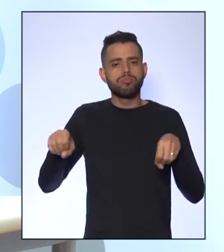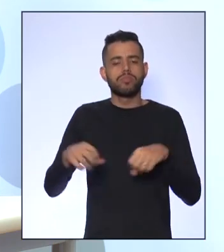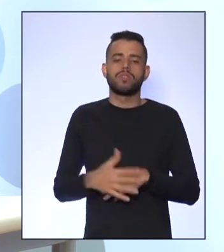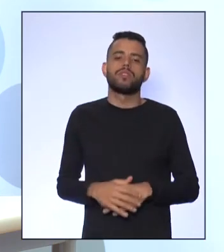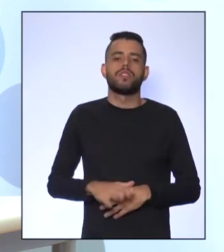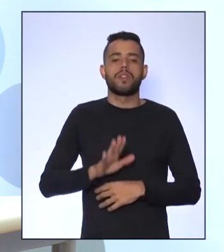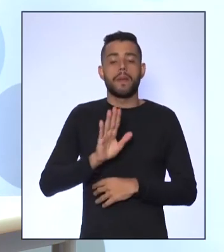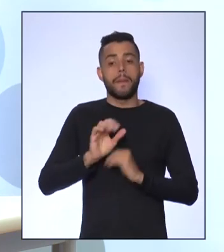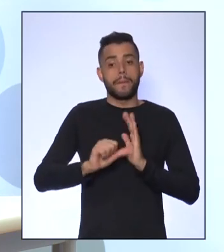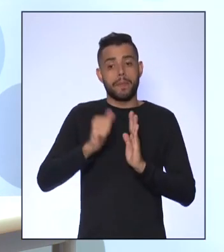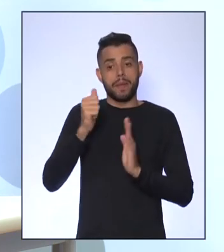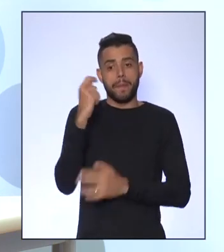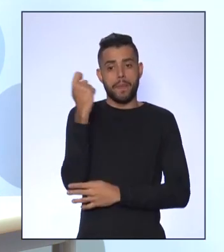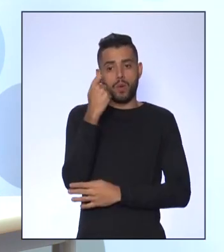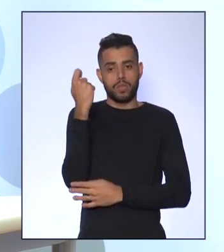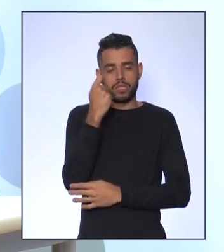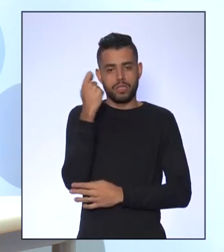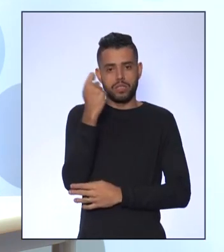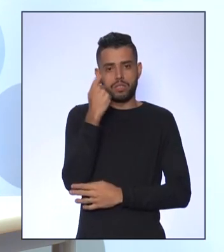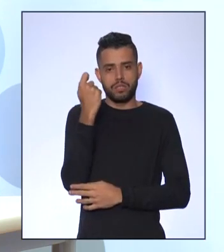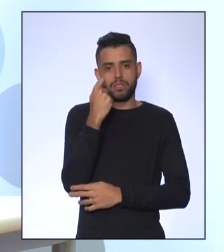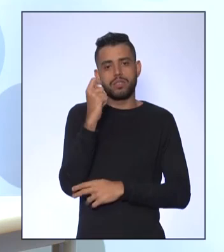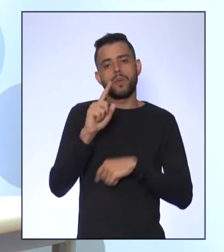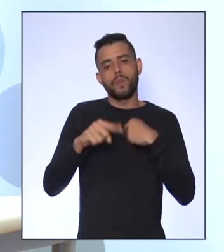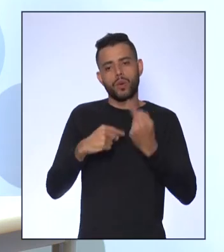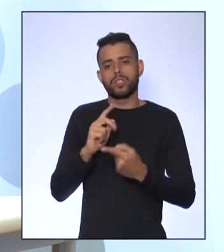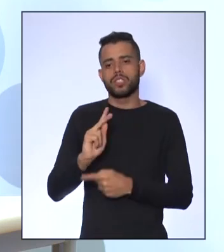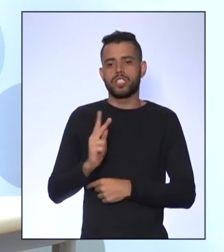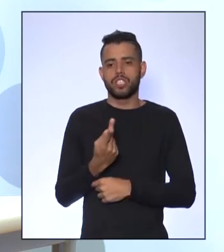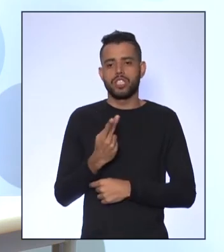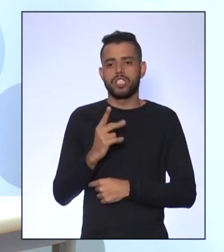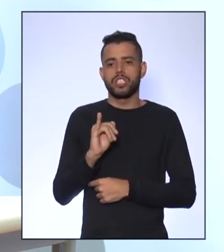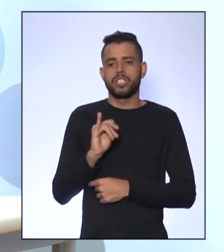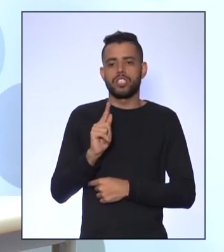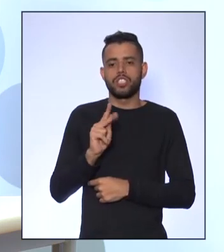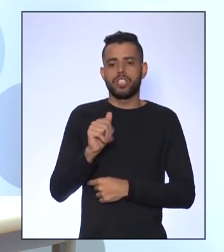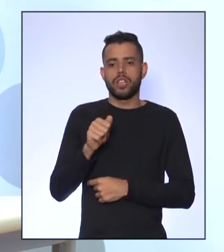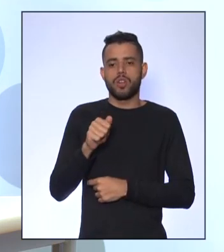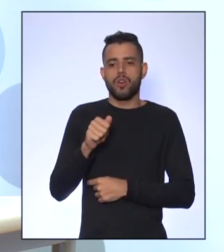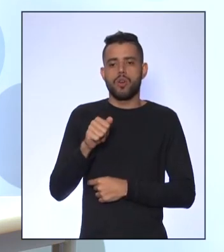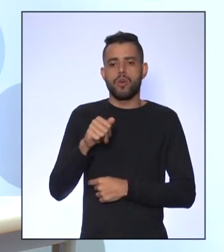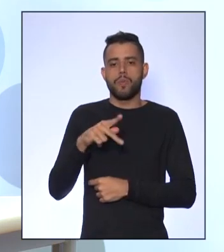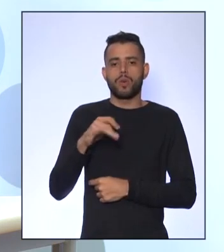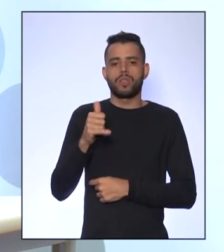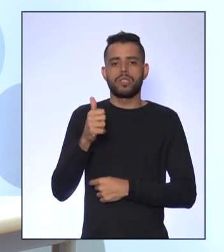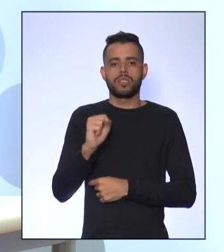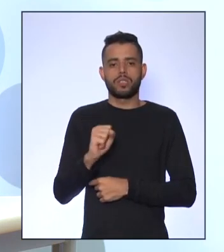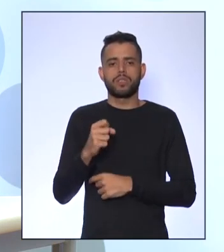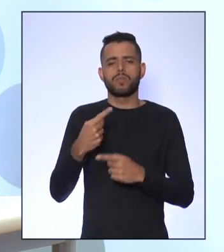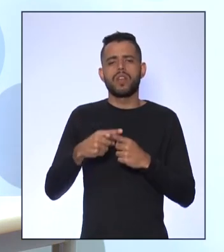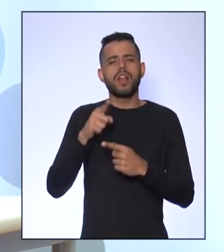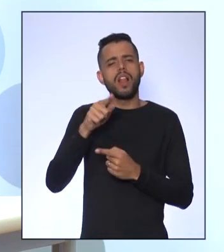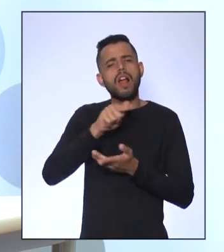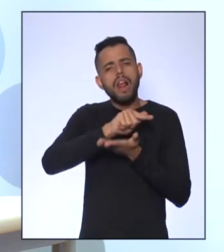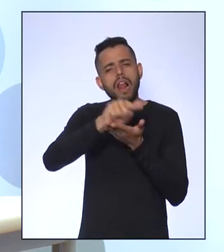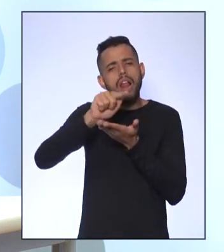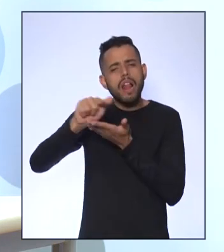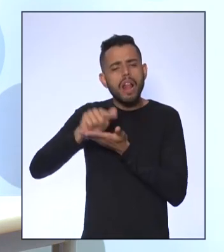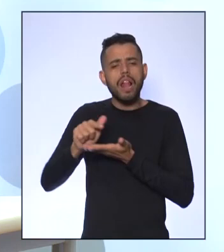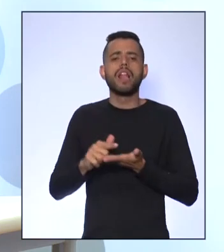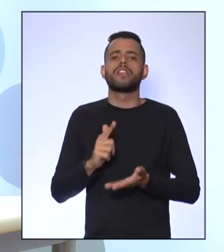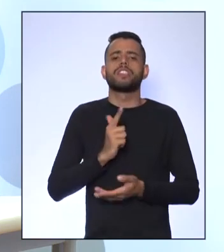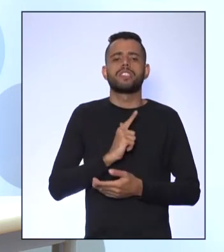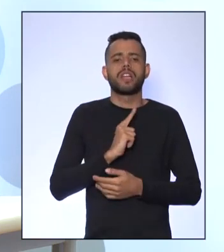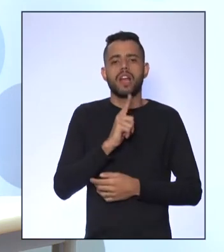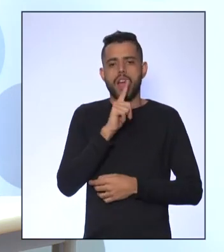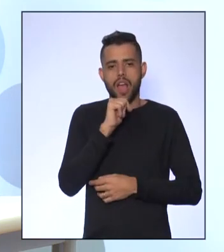Paulista. A Paulista foi o primeiro, depois o bairro de Higienópolis. Por que Higienópolis? Por causa que tinha higiene lá, porque já tinha água encanada,